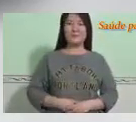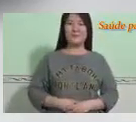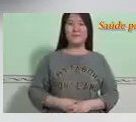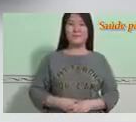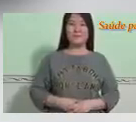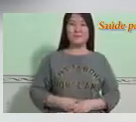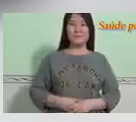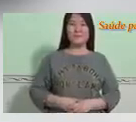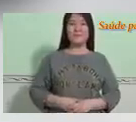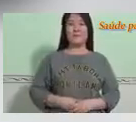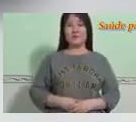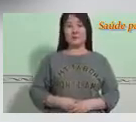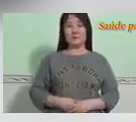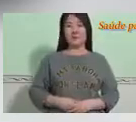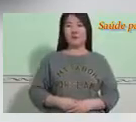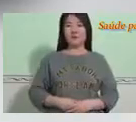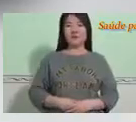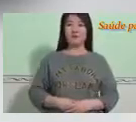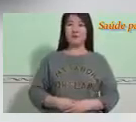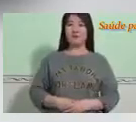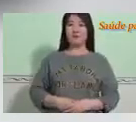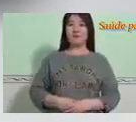pontos negros.